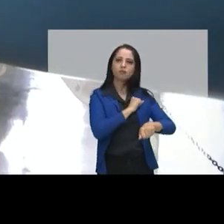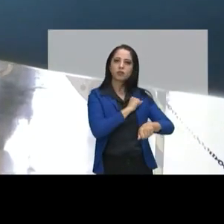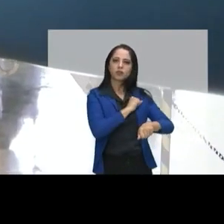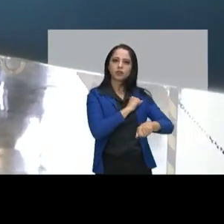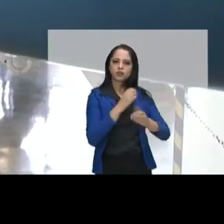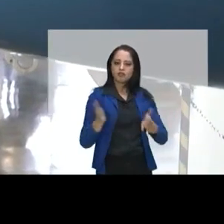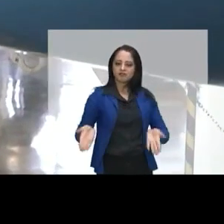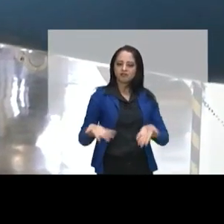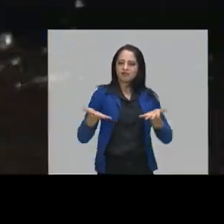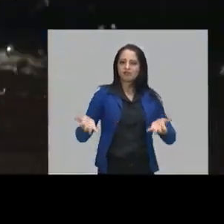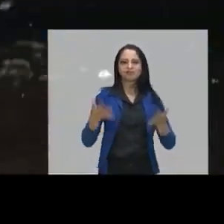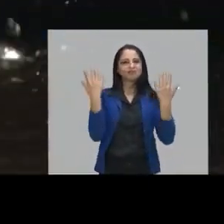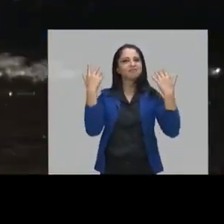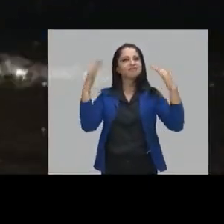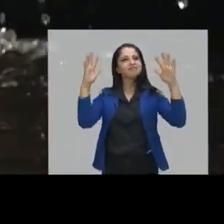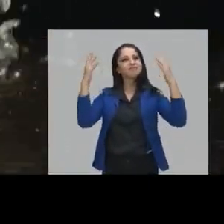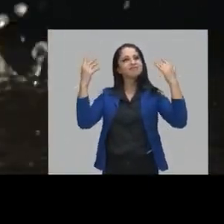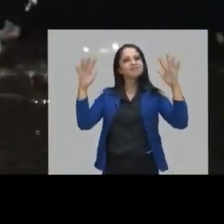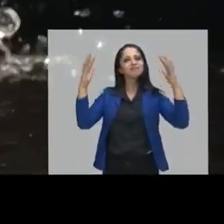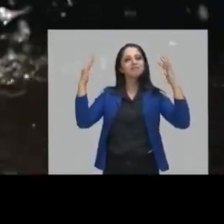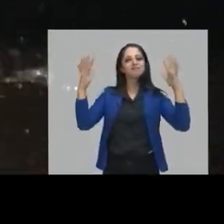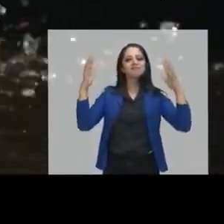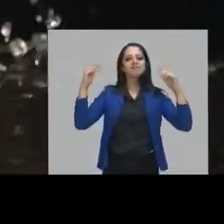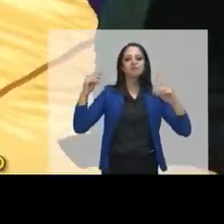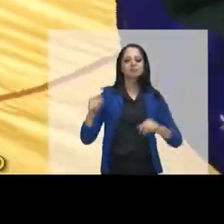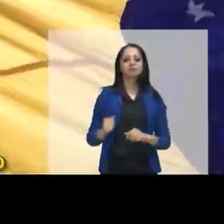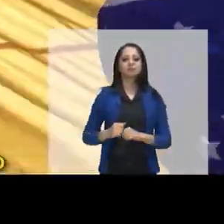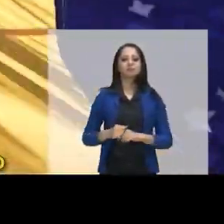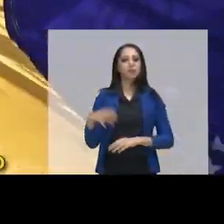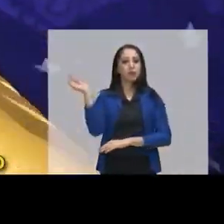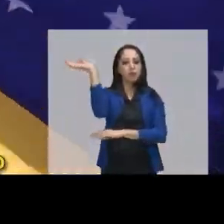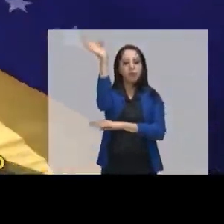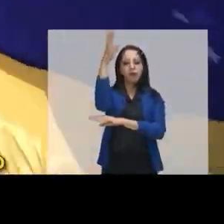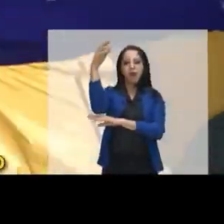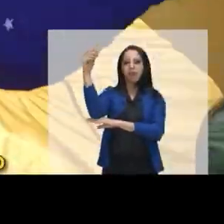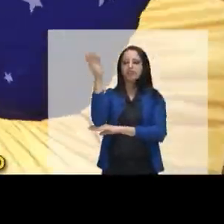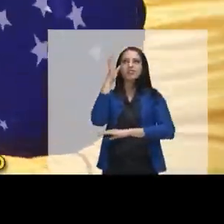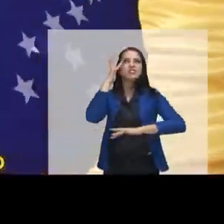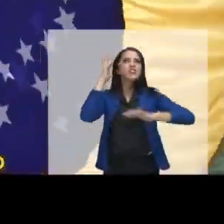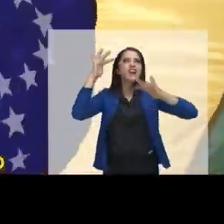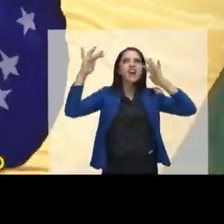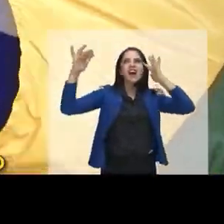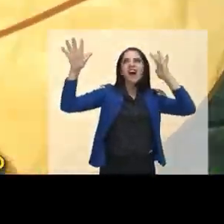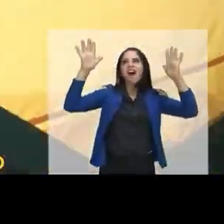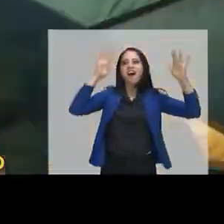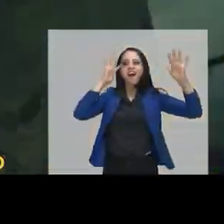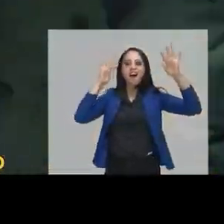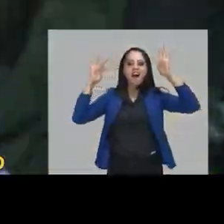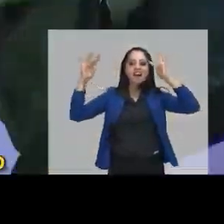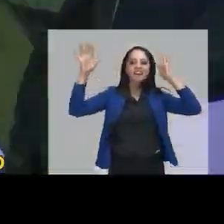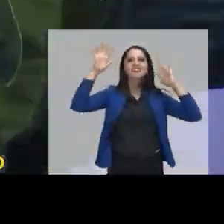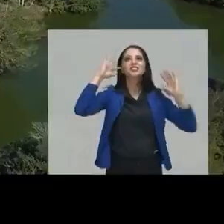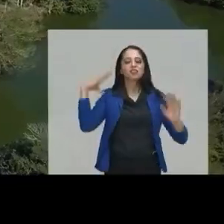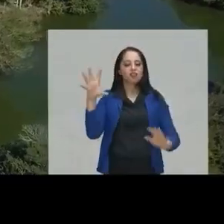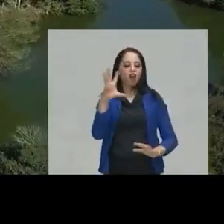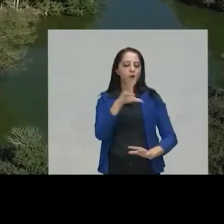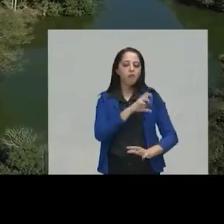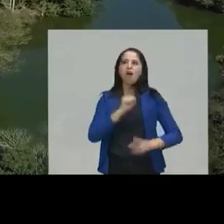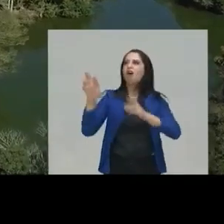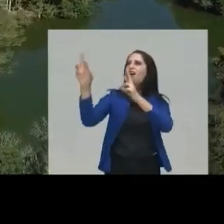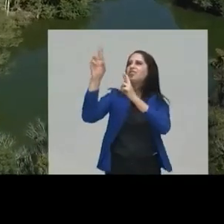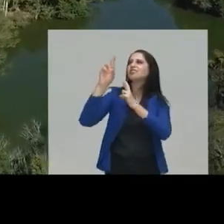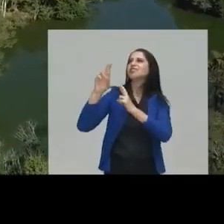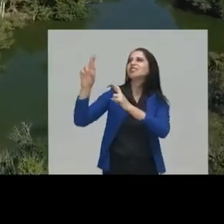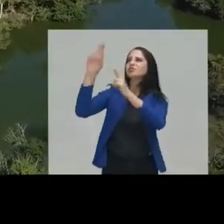pátria am sal prazil um sonho intenso vai ouv lípido de